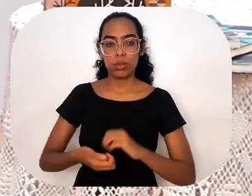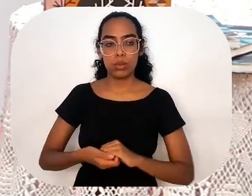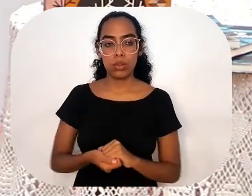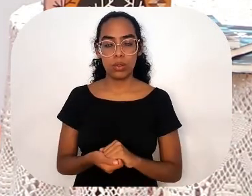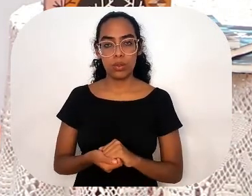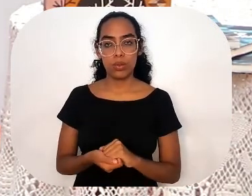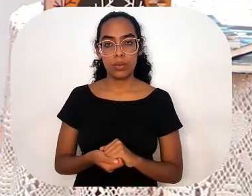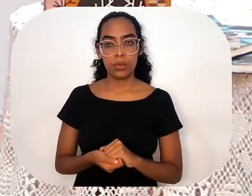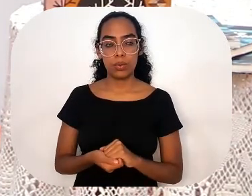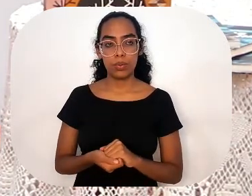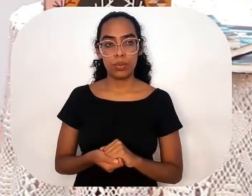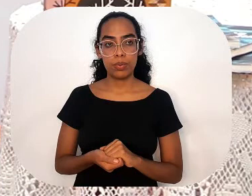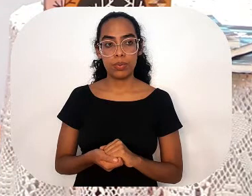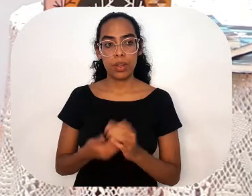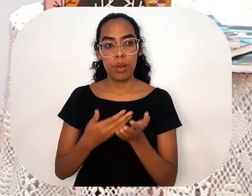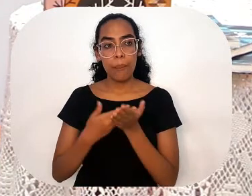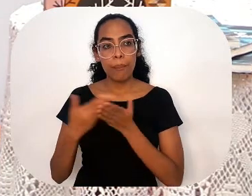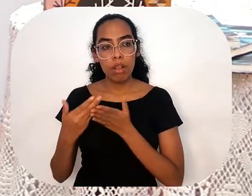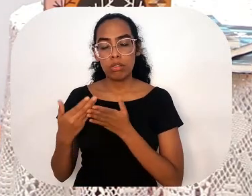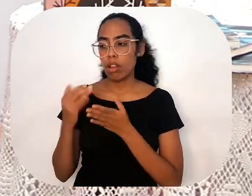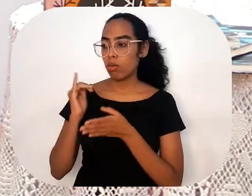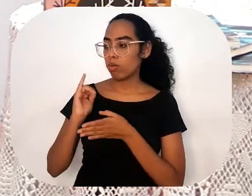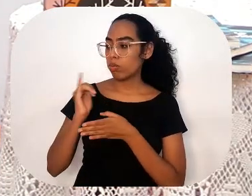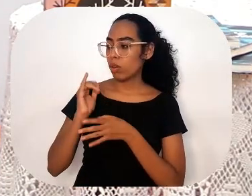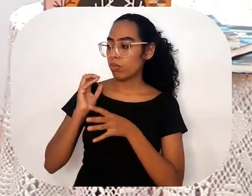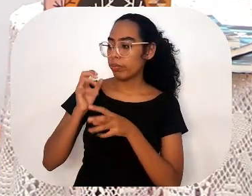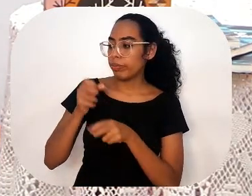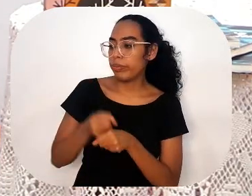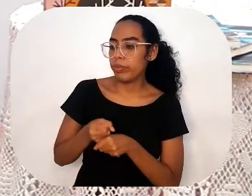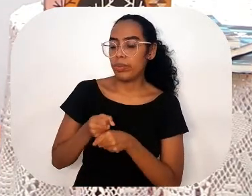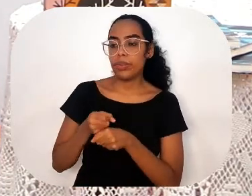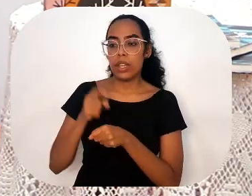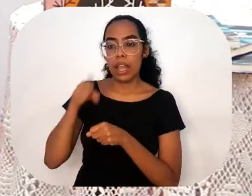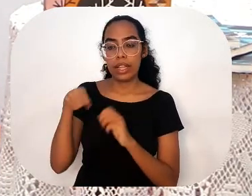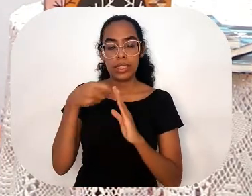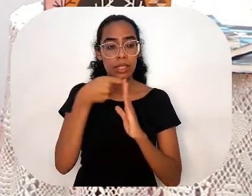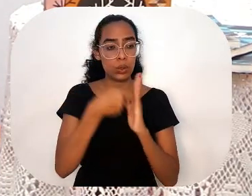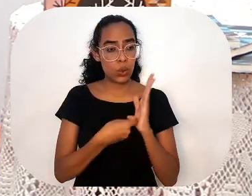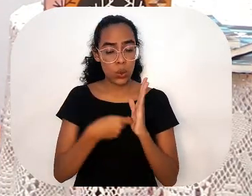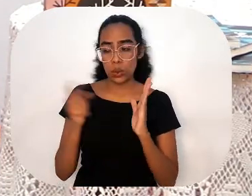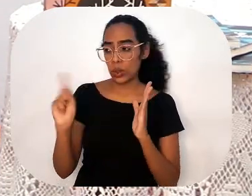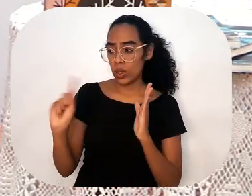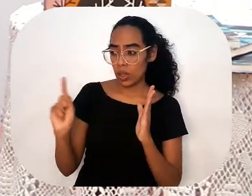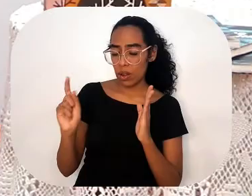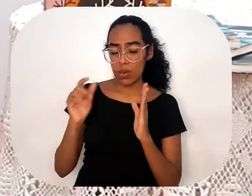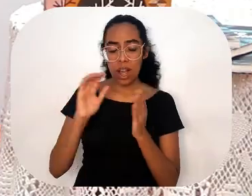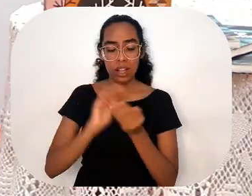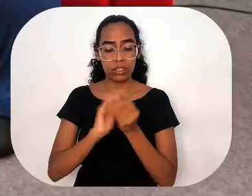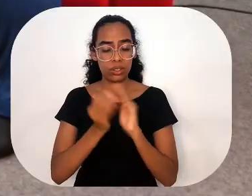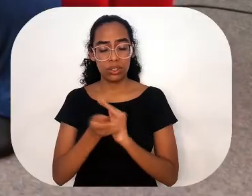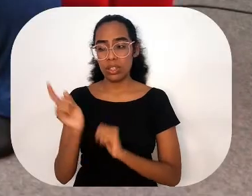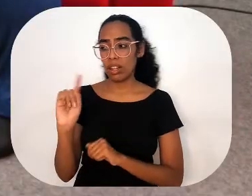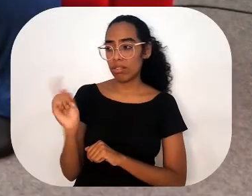contar um pouco a história de outros sujeitos sejam escritores ou não seja o artistas ou não mas que são